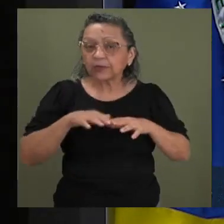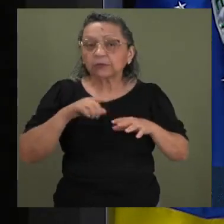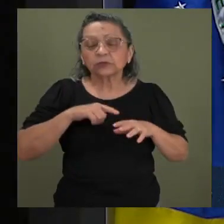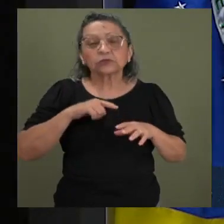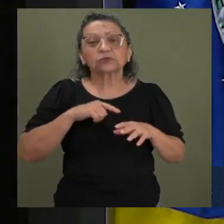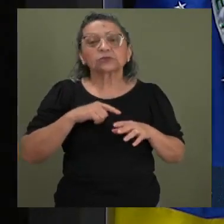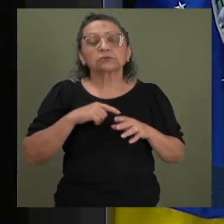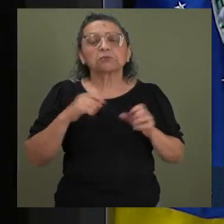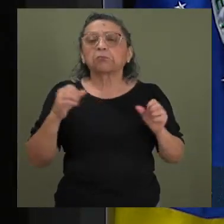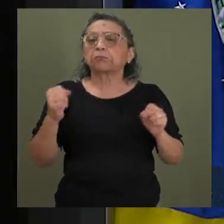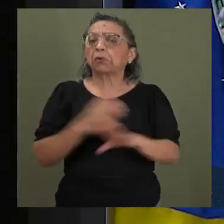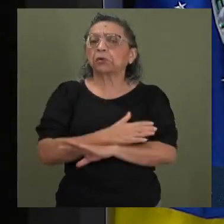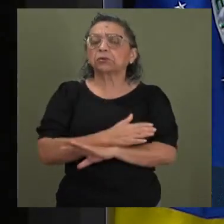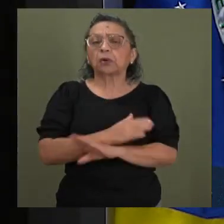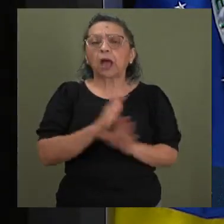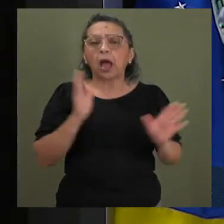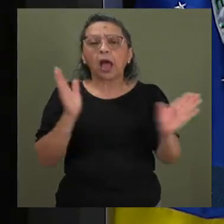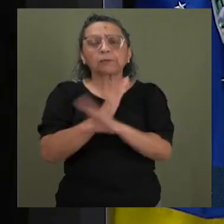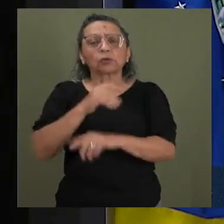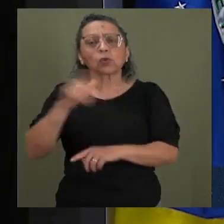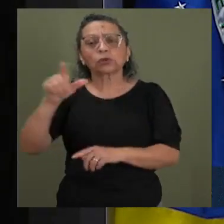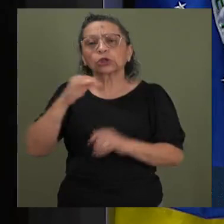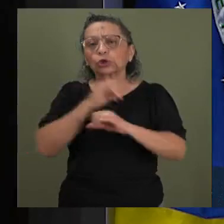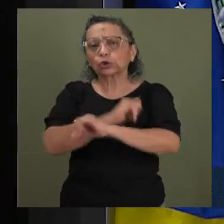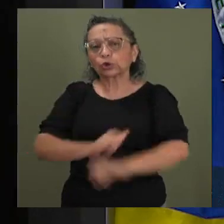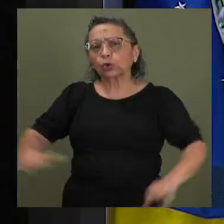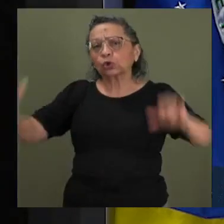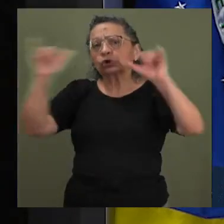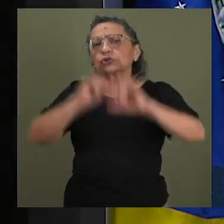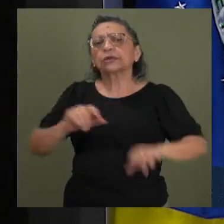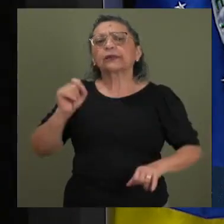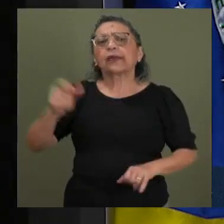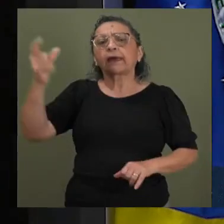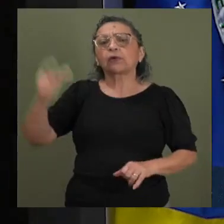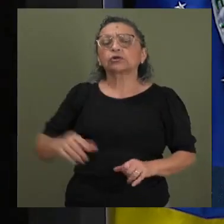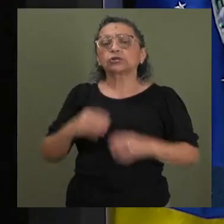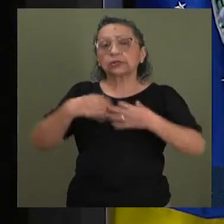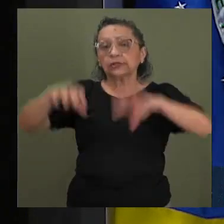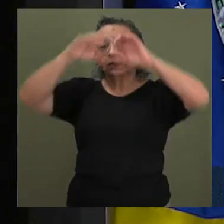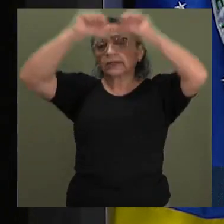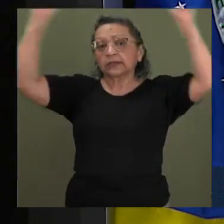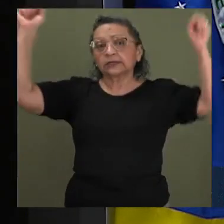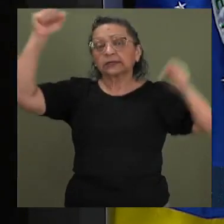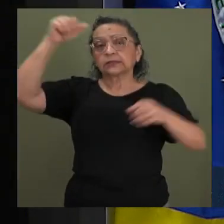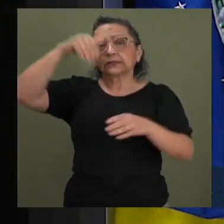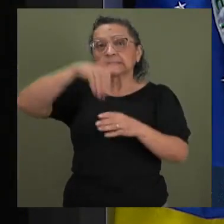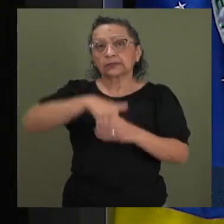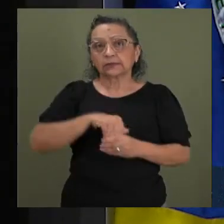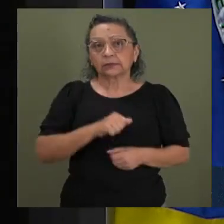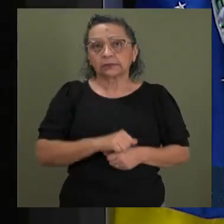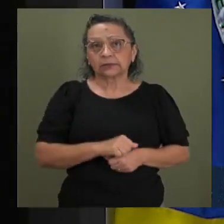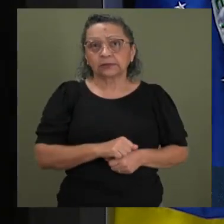nosso Supremo Tribunal Federal, que demonstra um avassalador